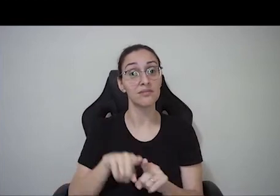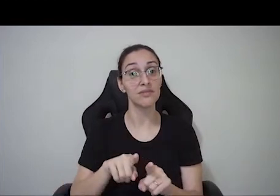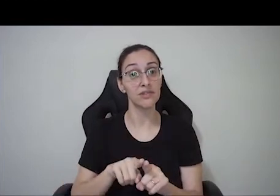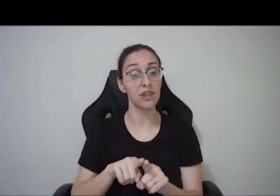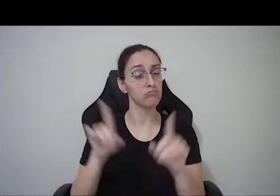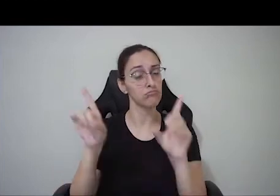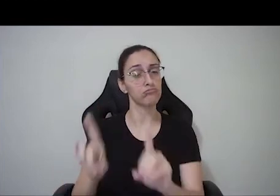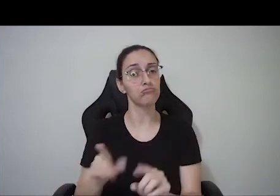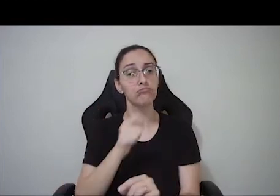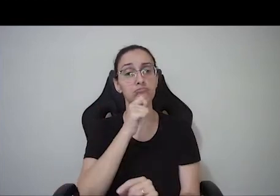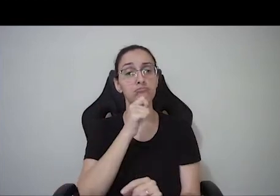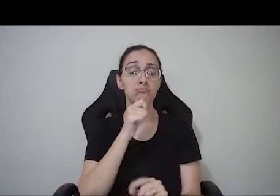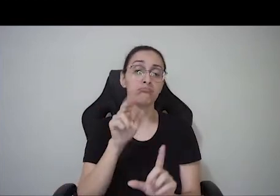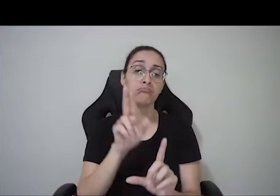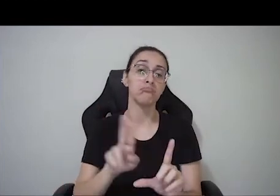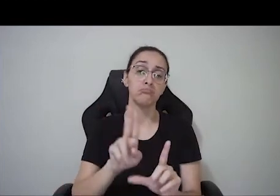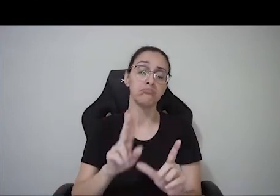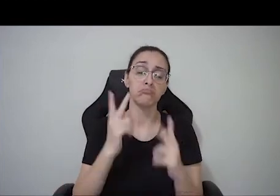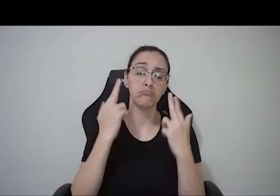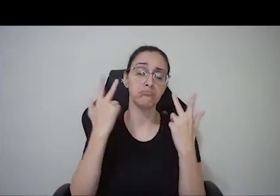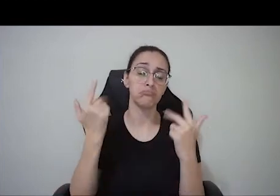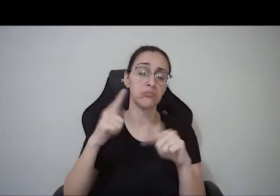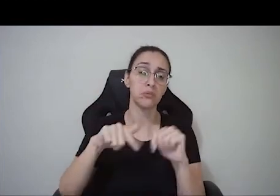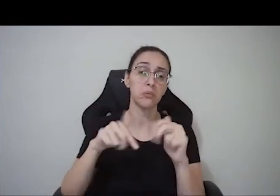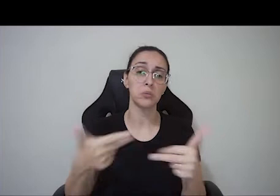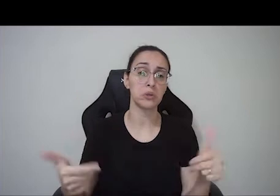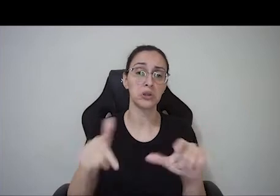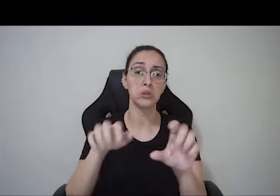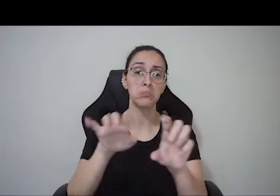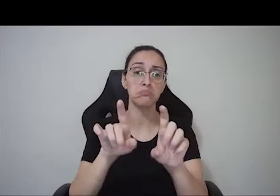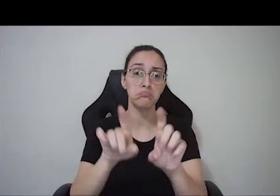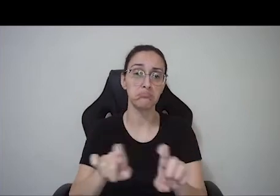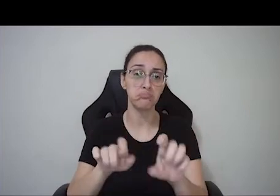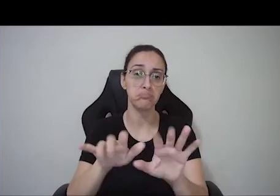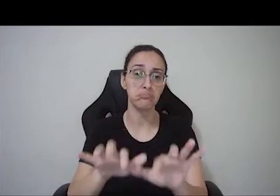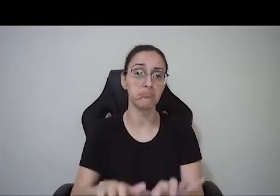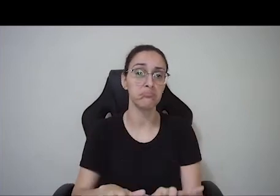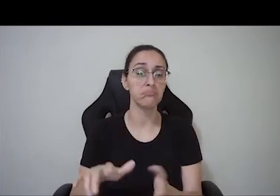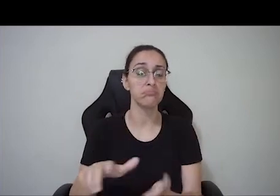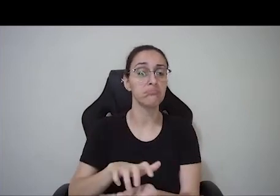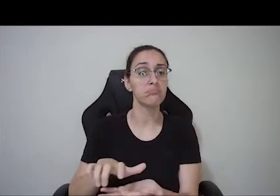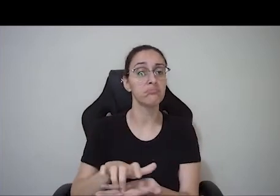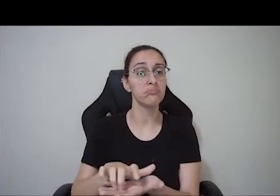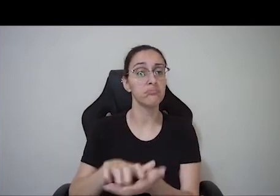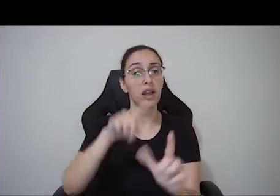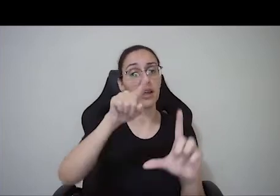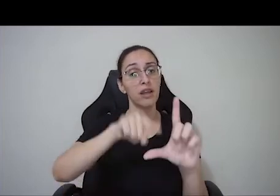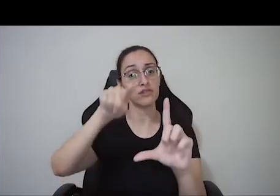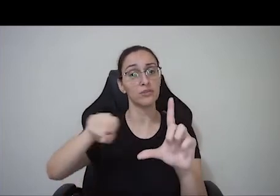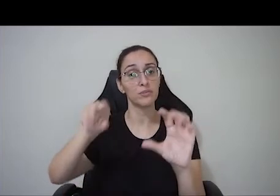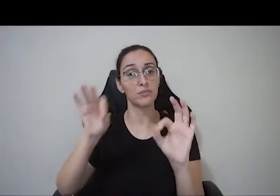deficiência e ele está utilizando também os recursos do computador, teclado, mouse, e ele vê gráficos.